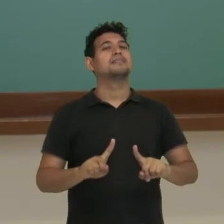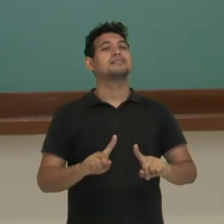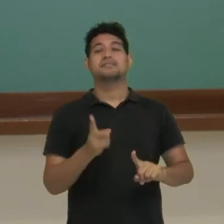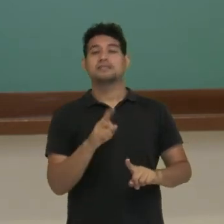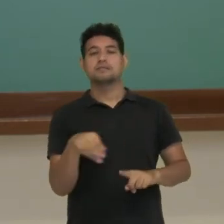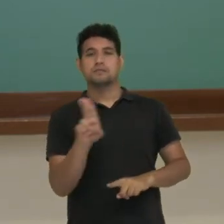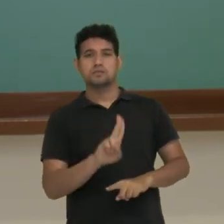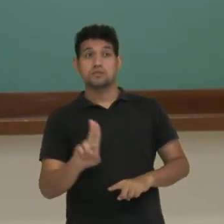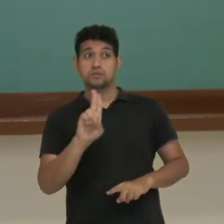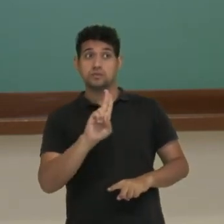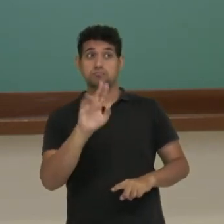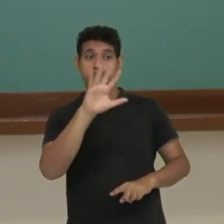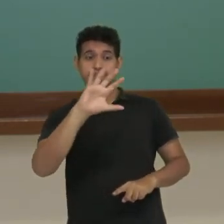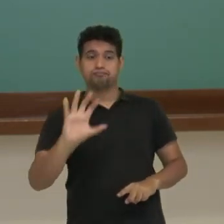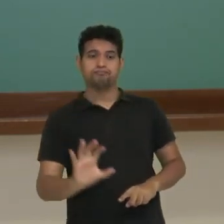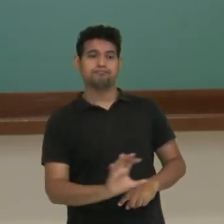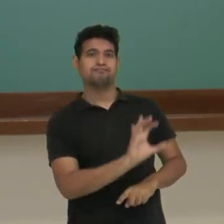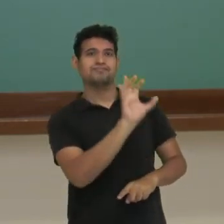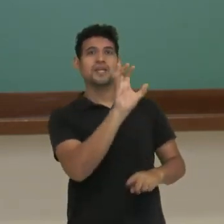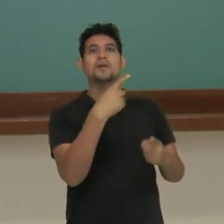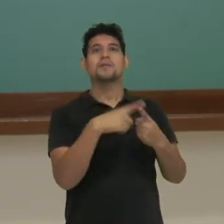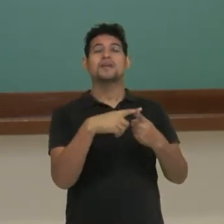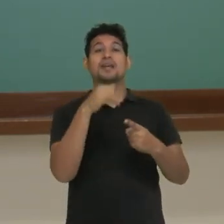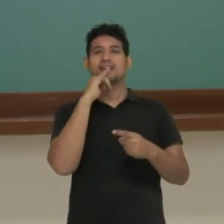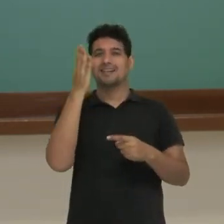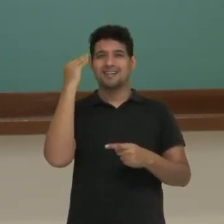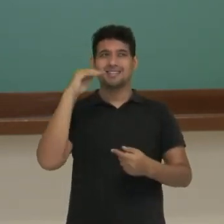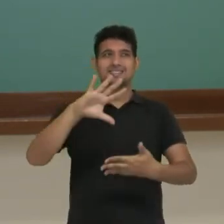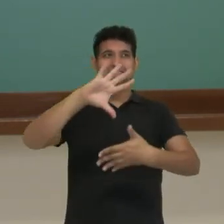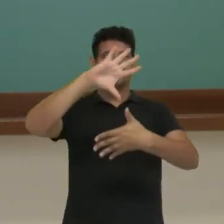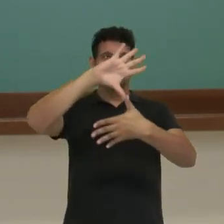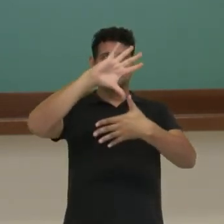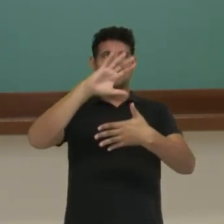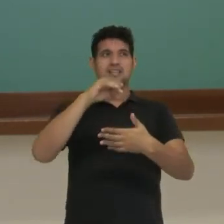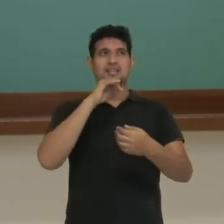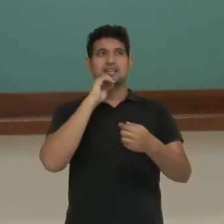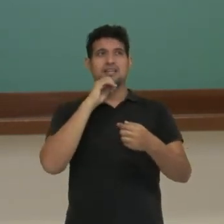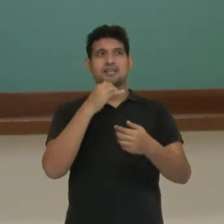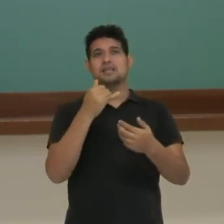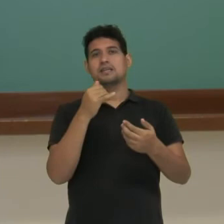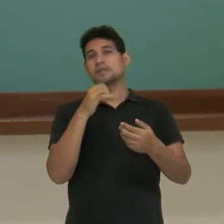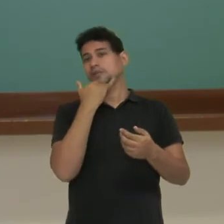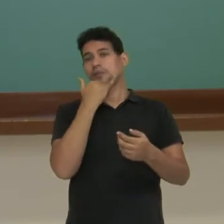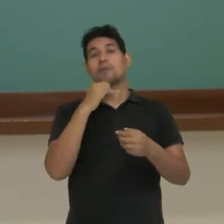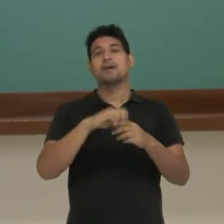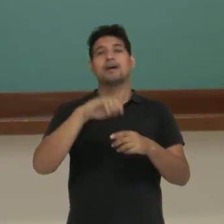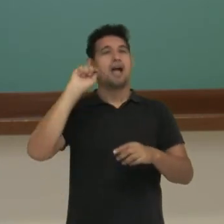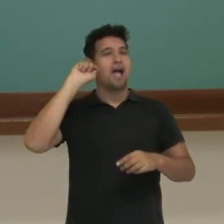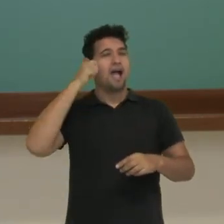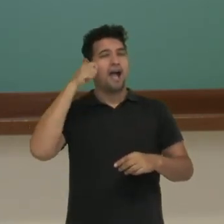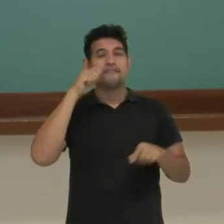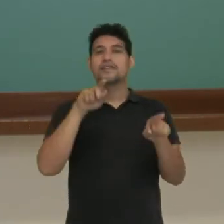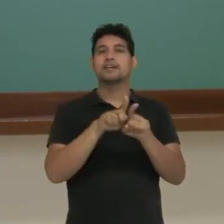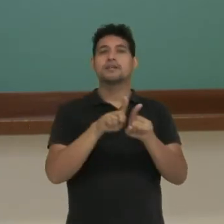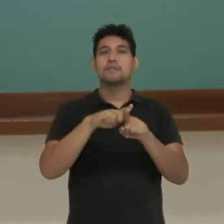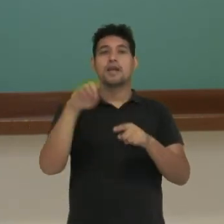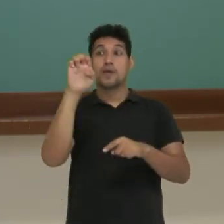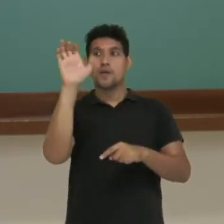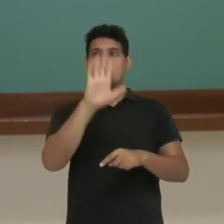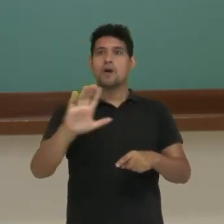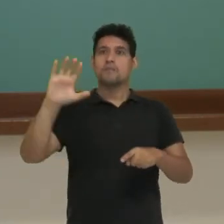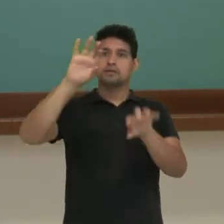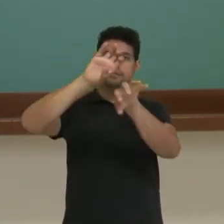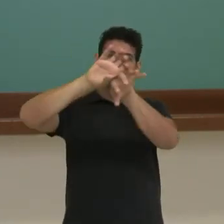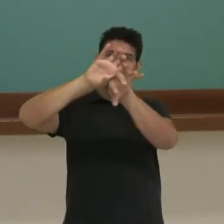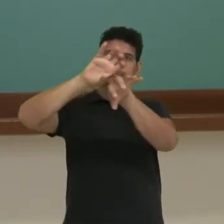usar este caminho no momento que o homem construiu o Canal de Suez. Aí sim nós tivemos uma situação de